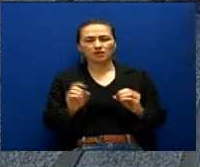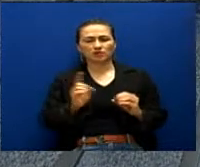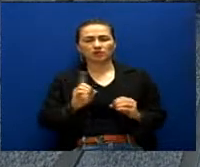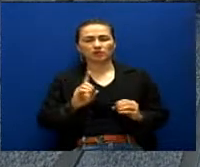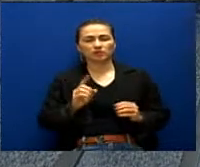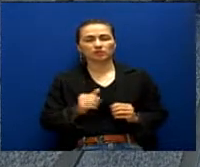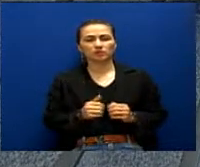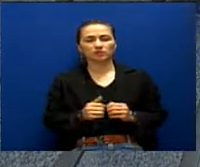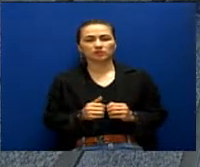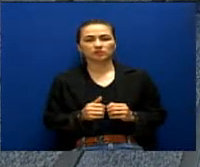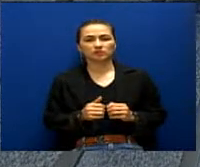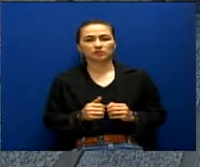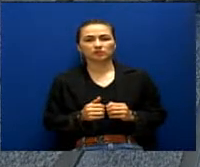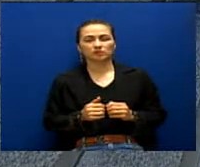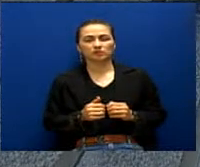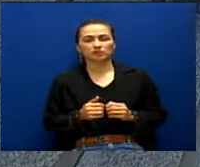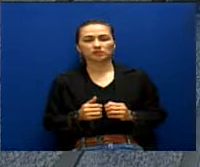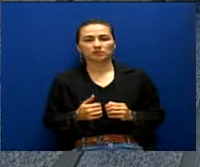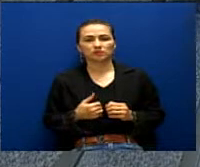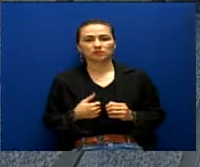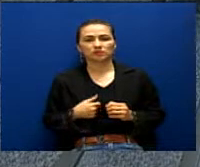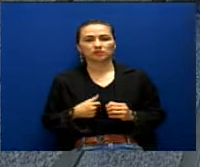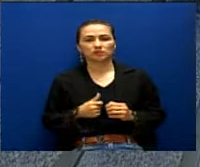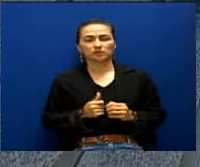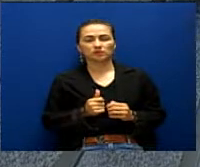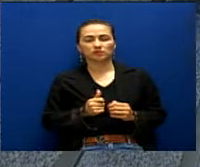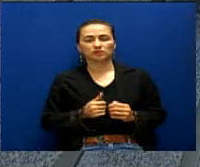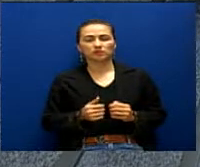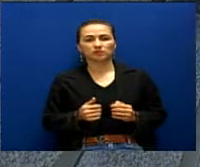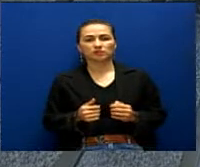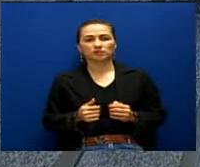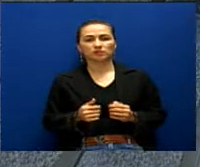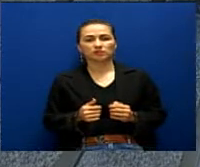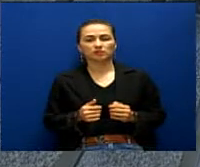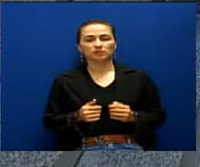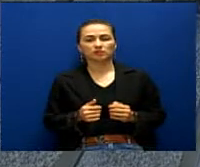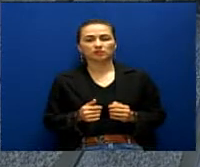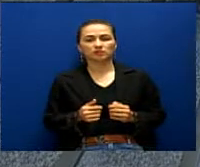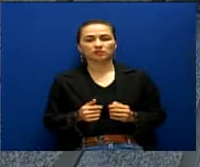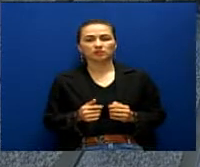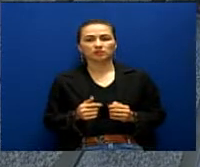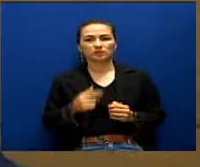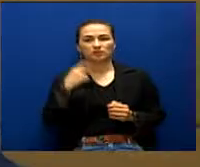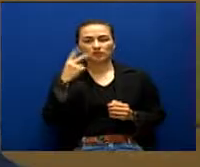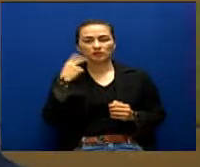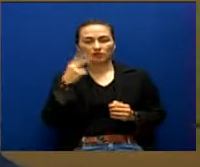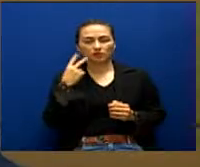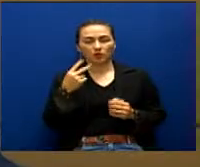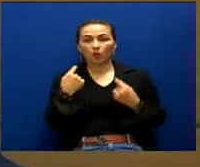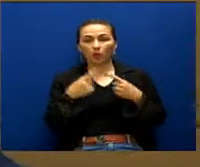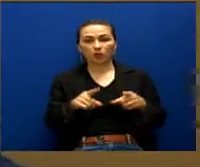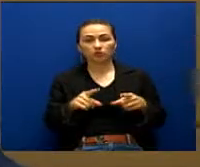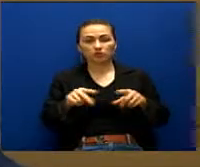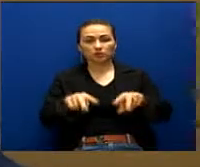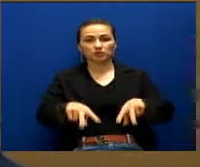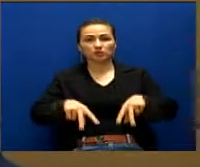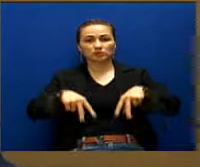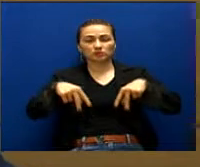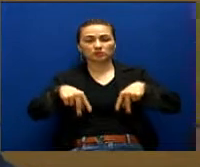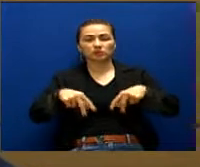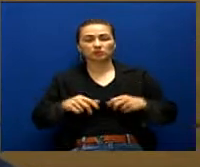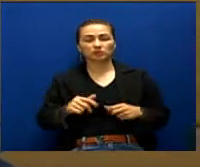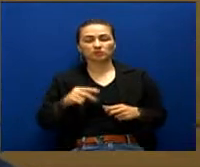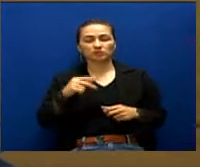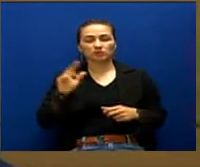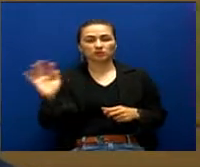É que as outras foram. Aí é que fica arquivado. Os vereadores que são derrubados de parecer se manifestem, contrário. Mas não. É a França e a